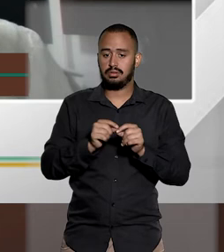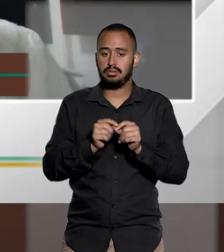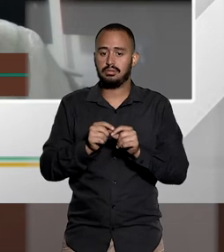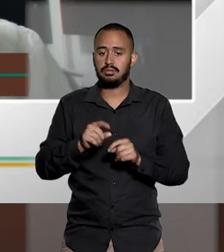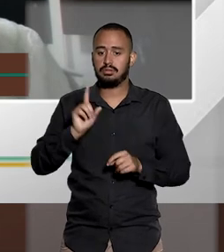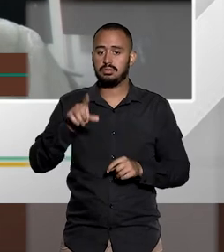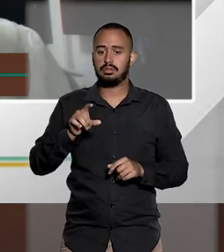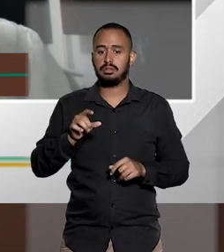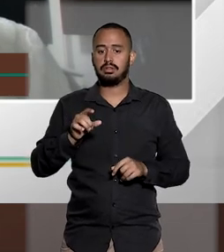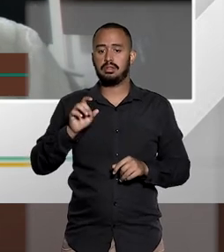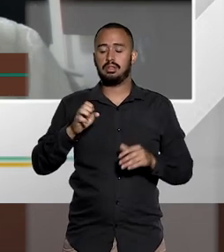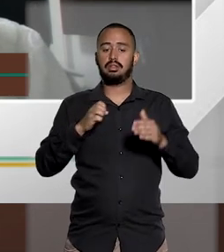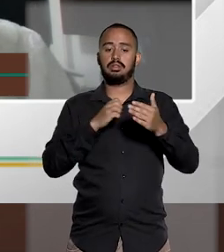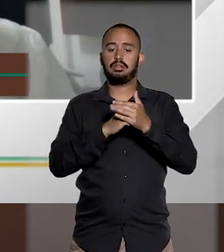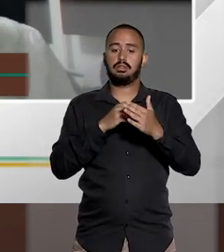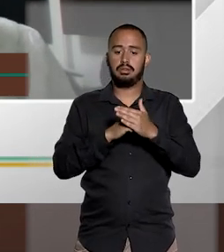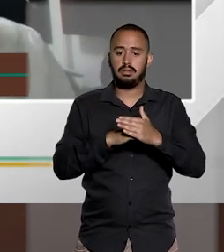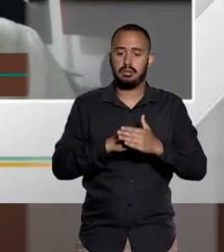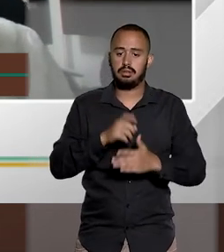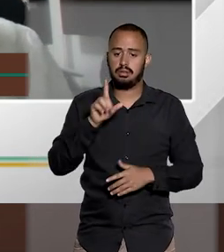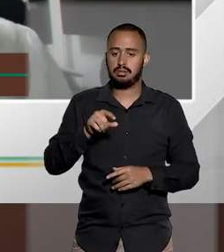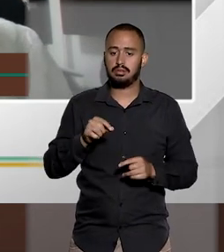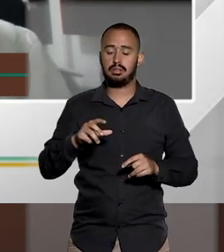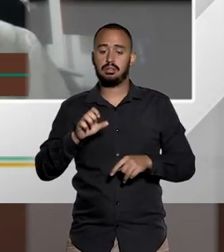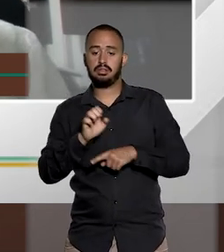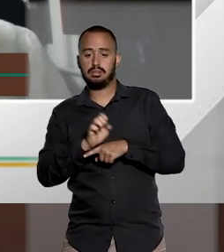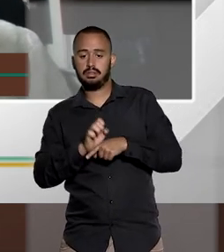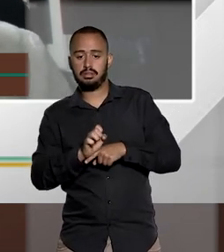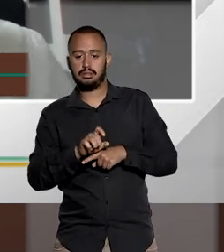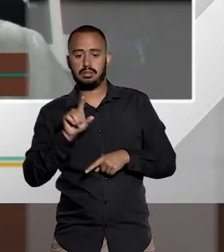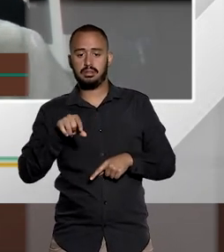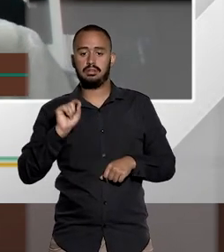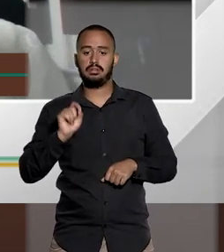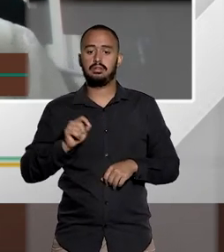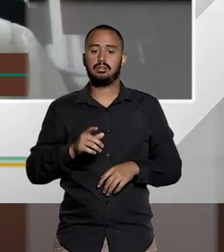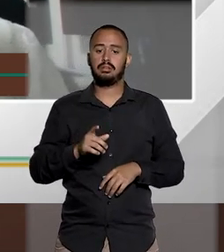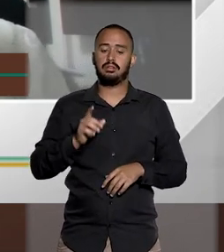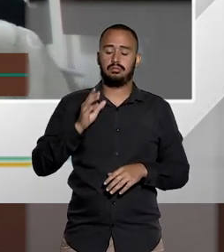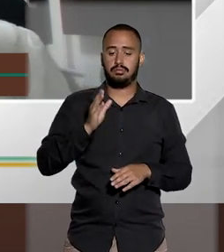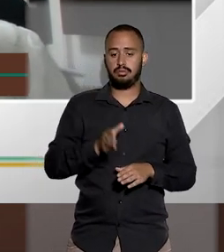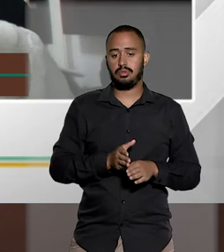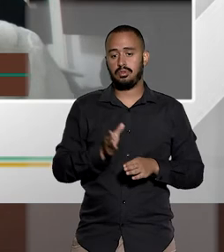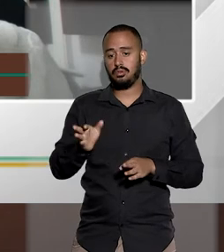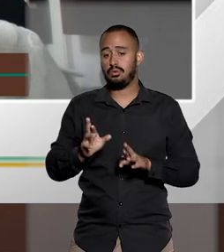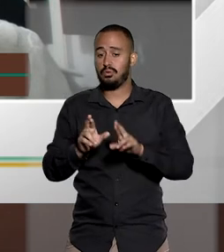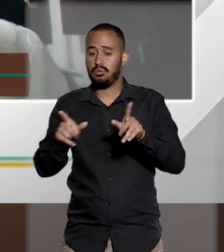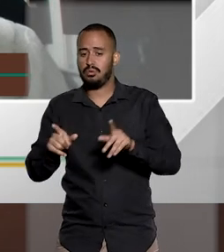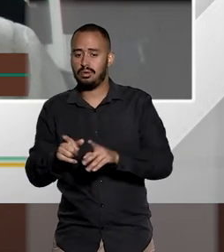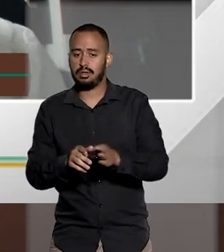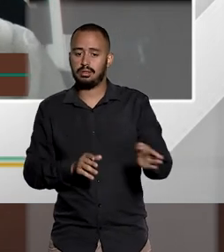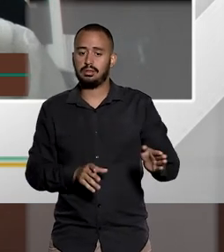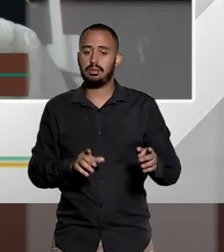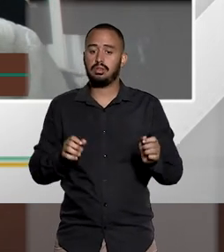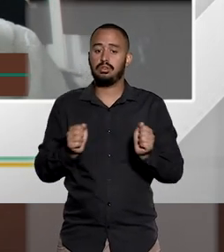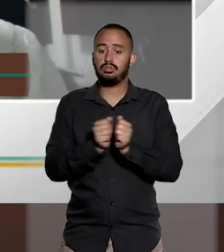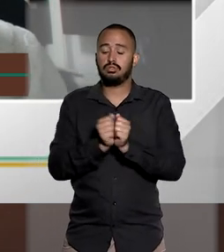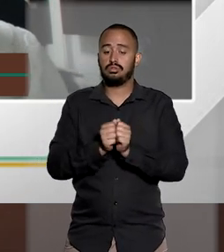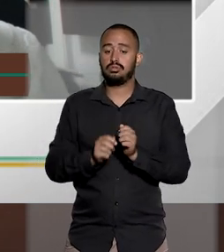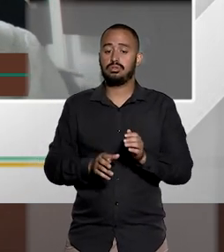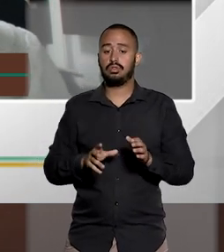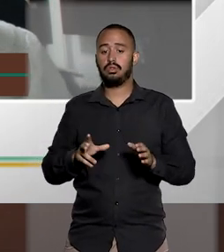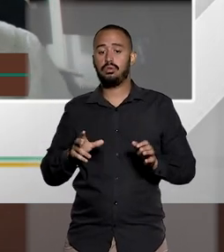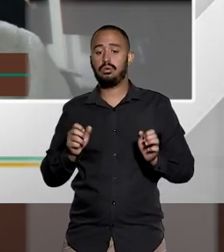prevê a lei das empresas estatais e dizendo que ela vai dispor, entre outras coisas, pelo regime privado